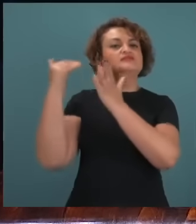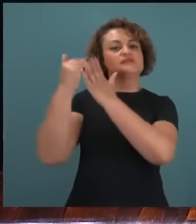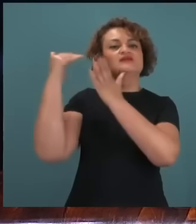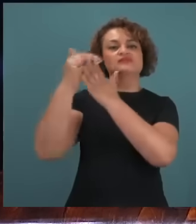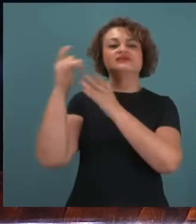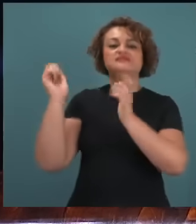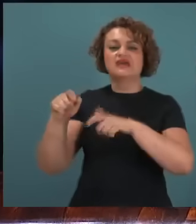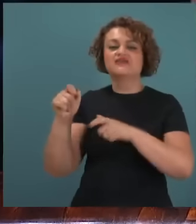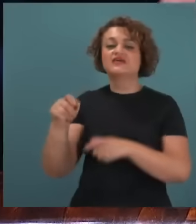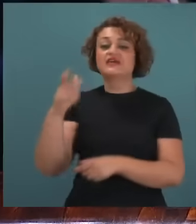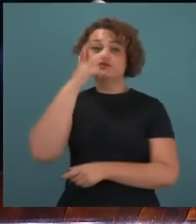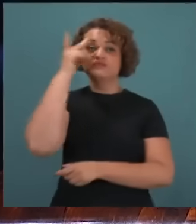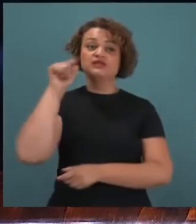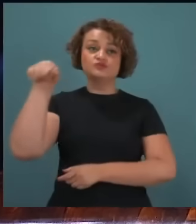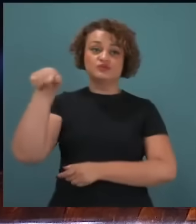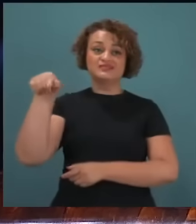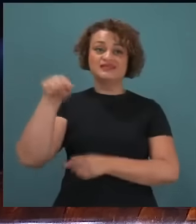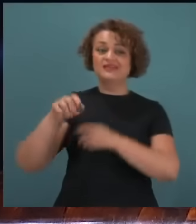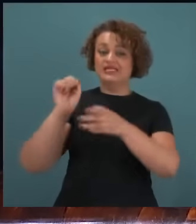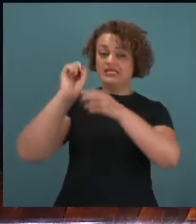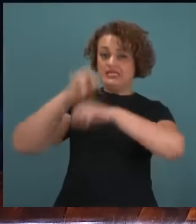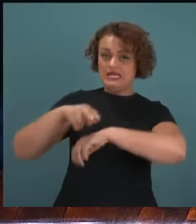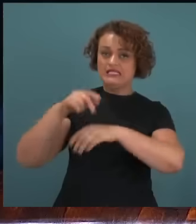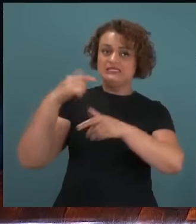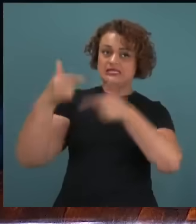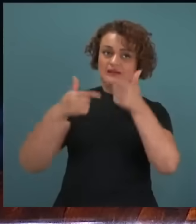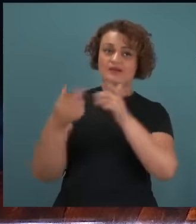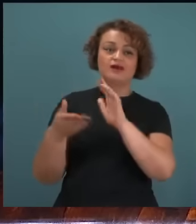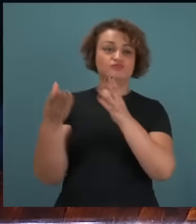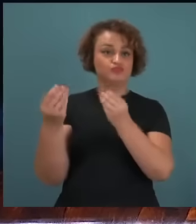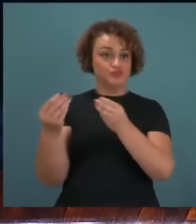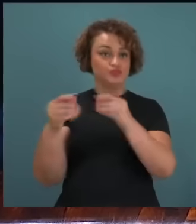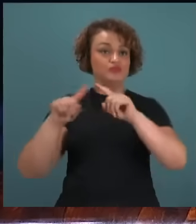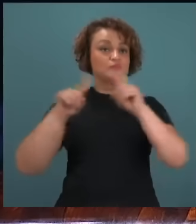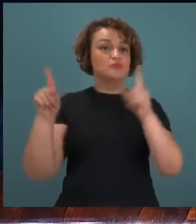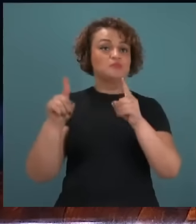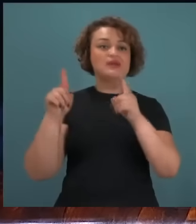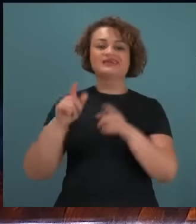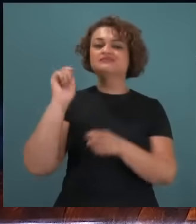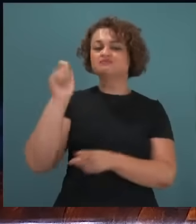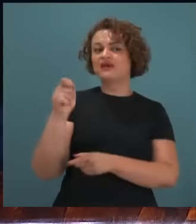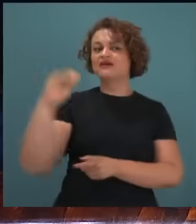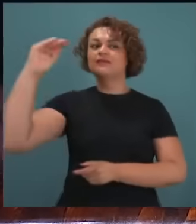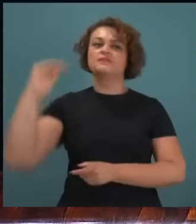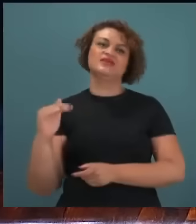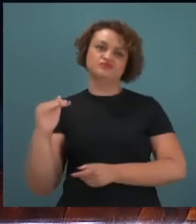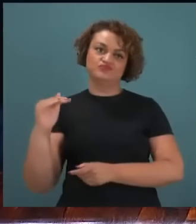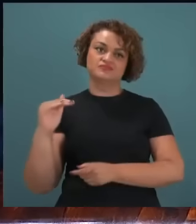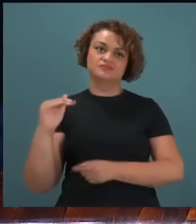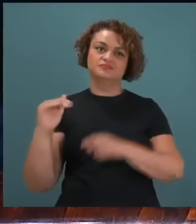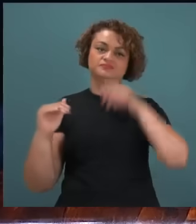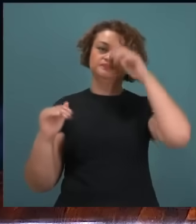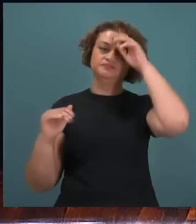os empregadores que mais empregam, proporcionalmente, pagariam menos.